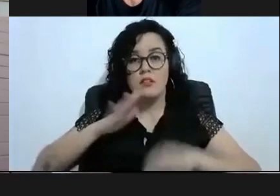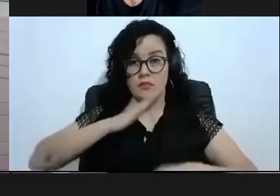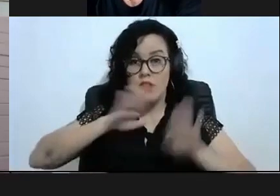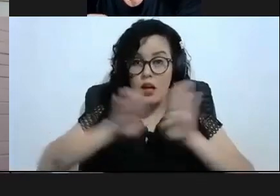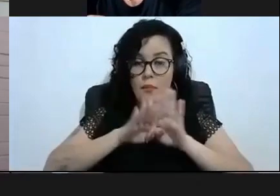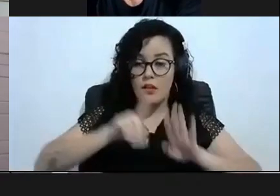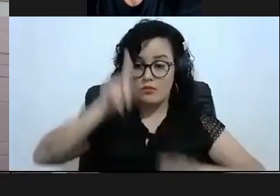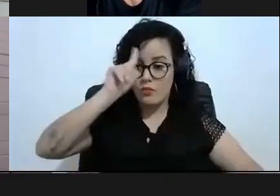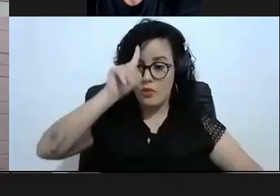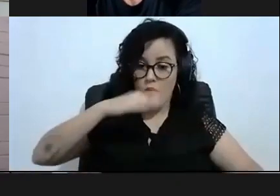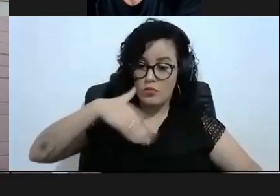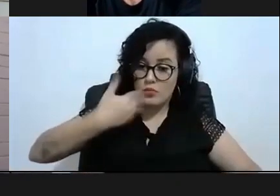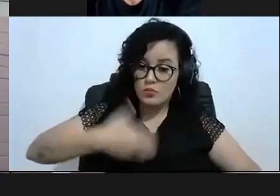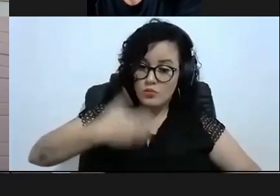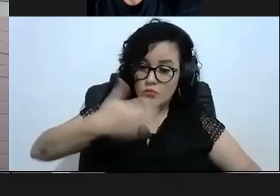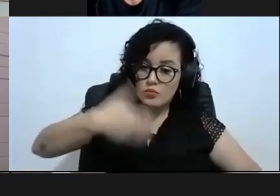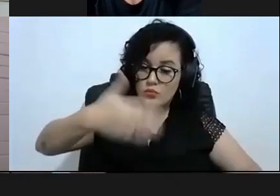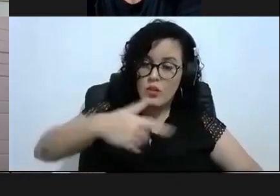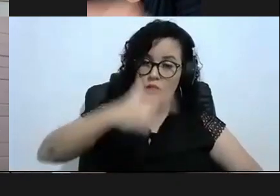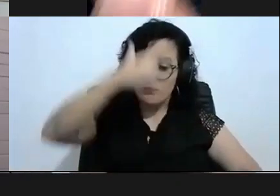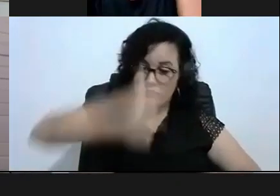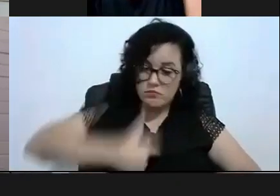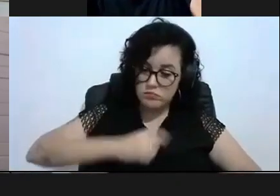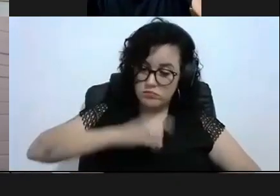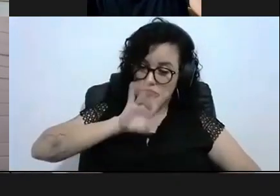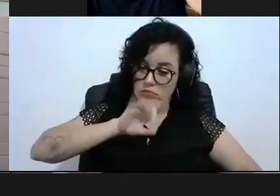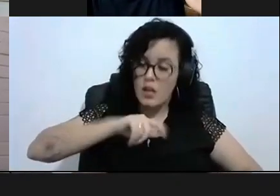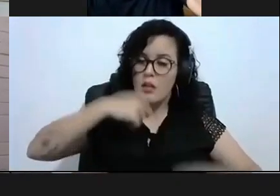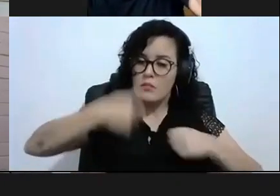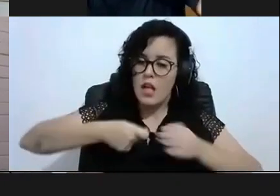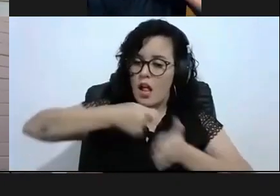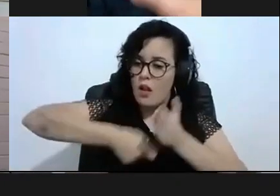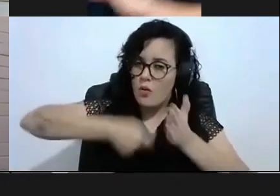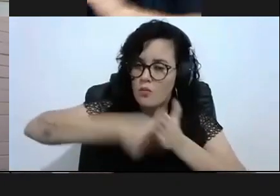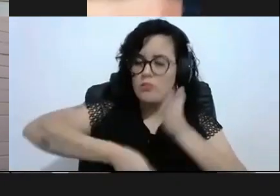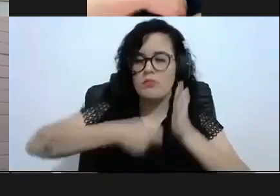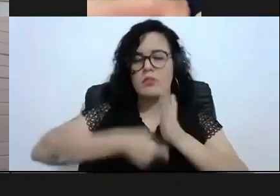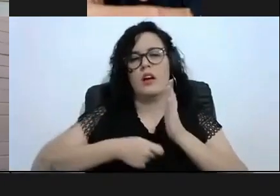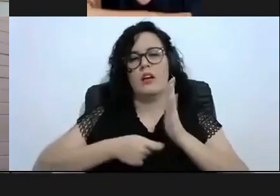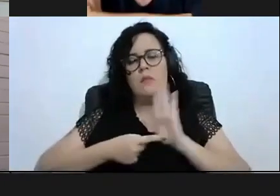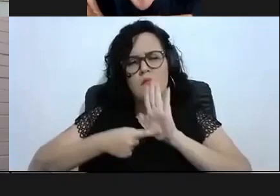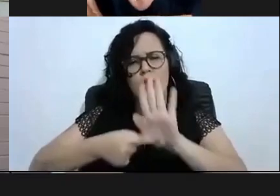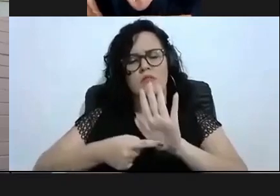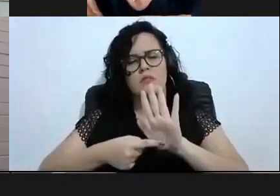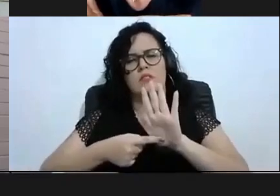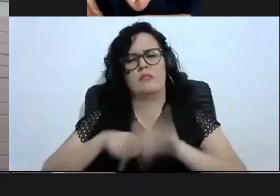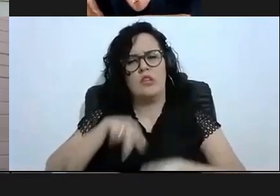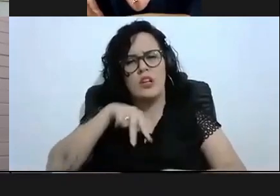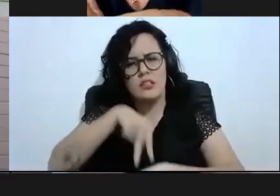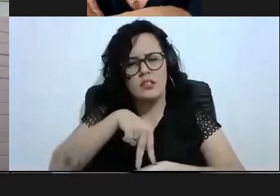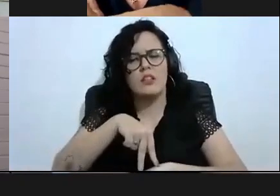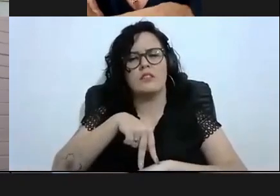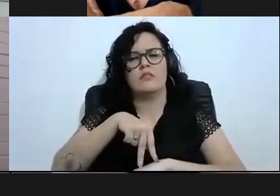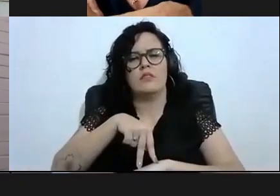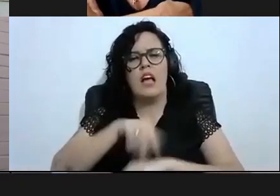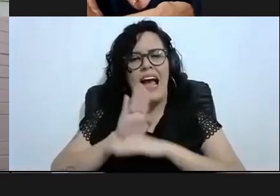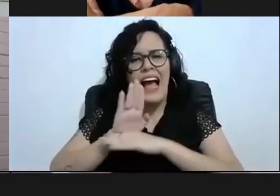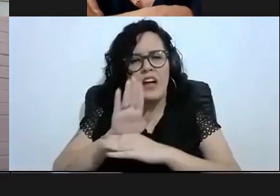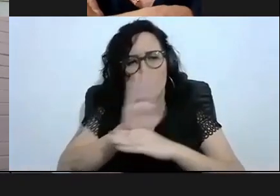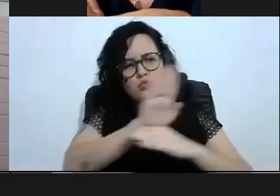que a atuação de cada um de nós é uma atuação de resistência, é uma atuação, né, de ajudar a